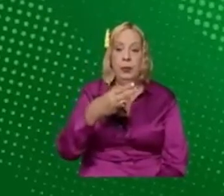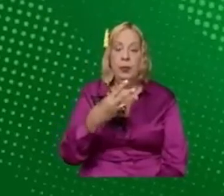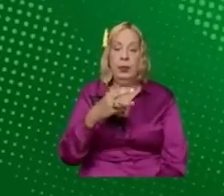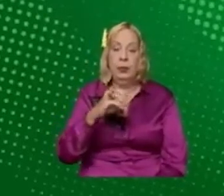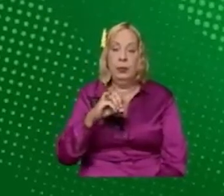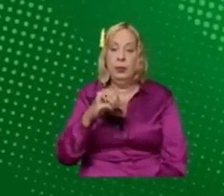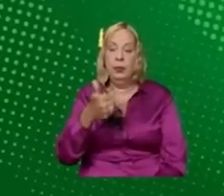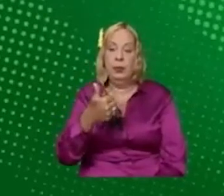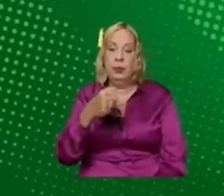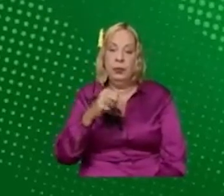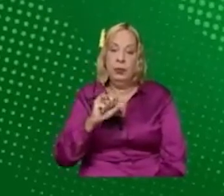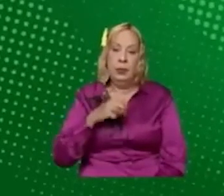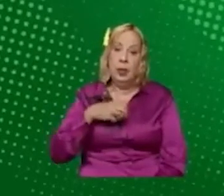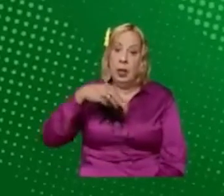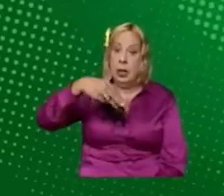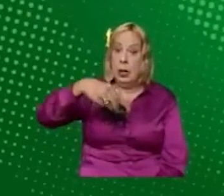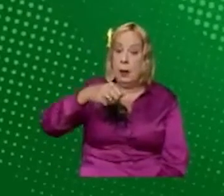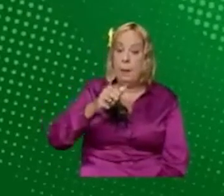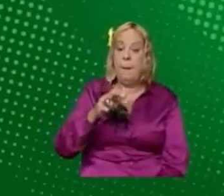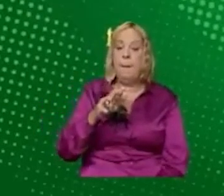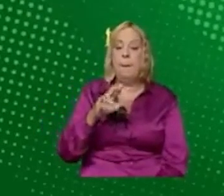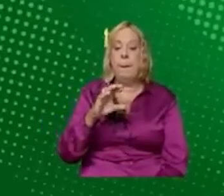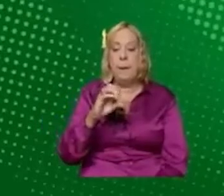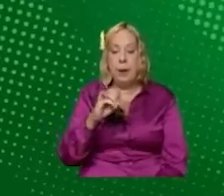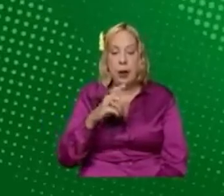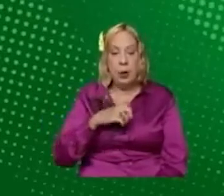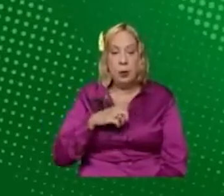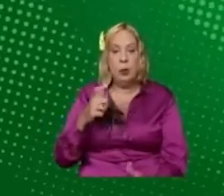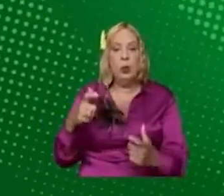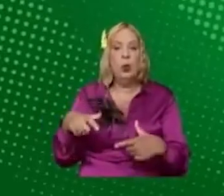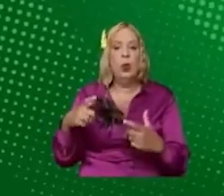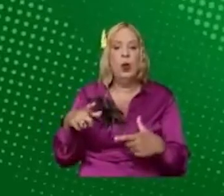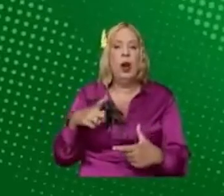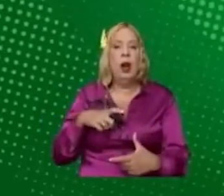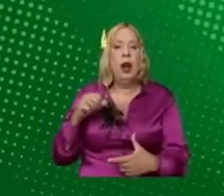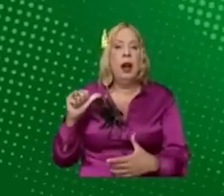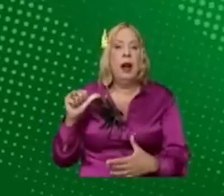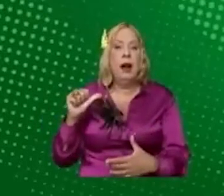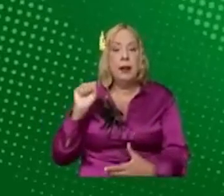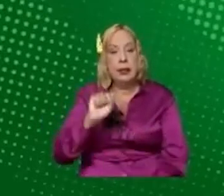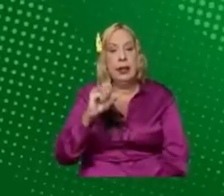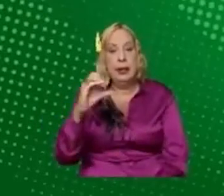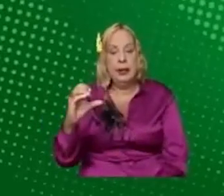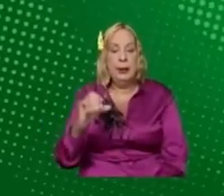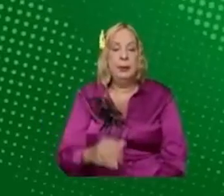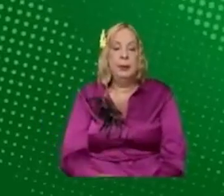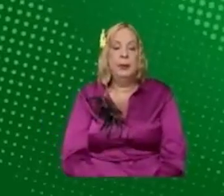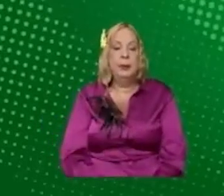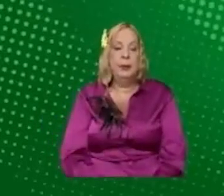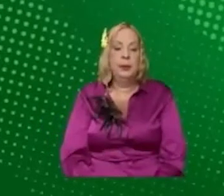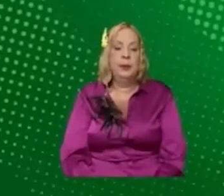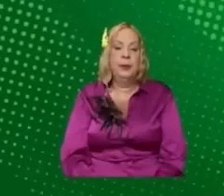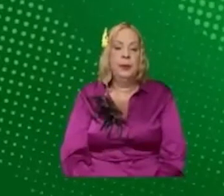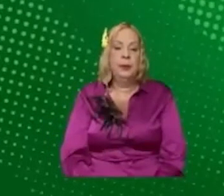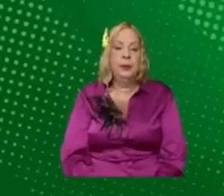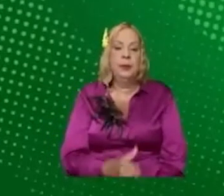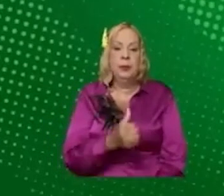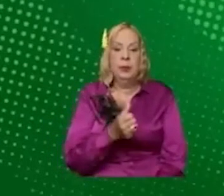073018, Marcos e Lúcia, Nice do bairro América, Regional Siqueira Campos, parabéns.